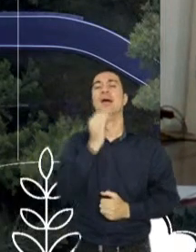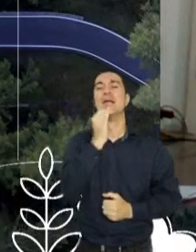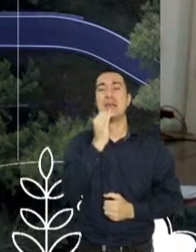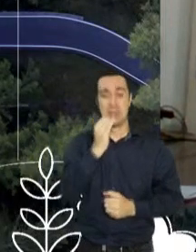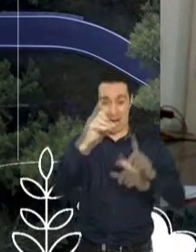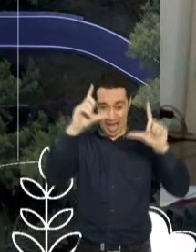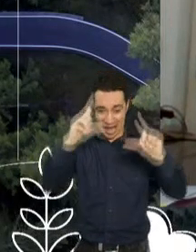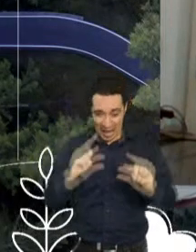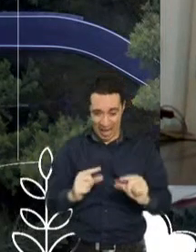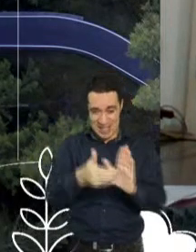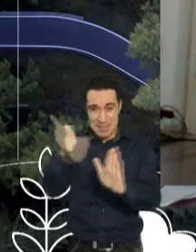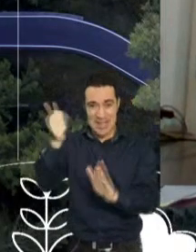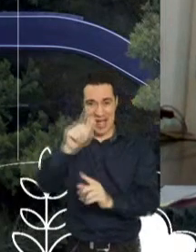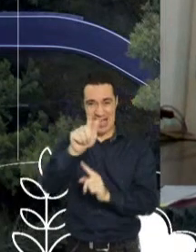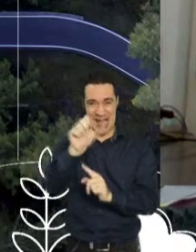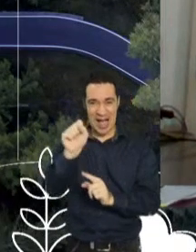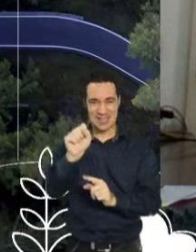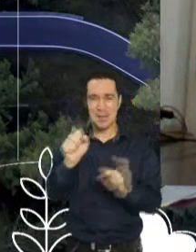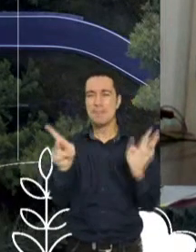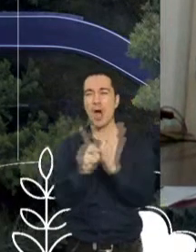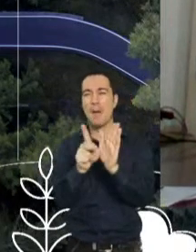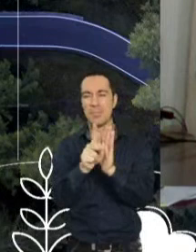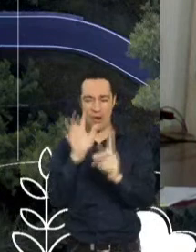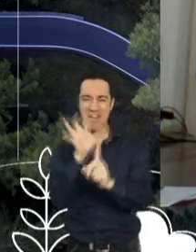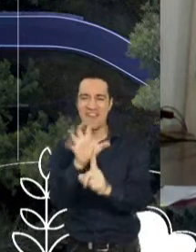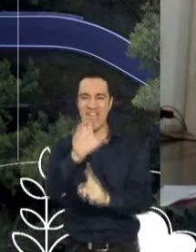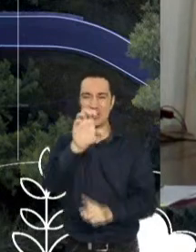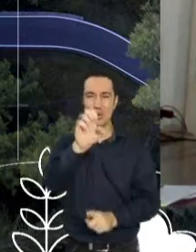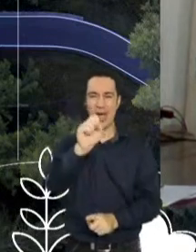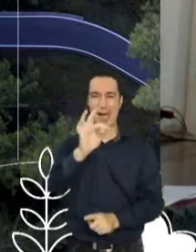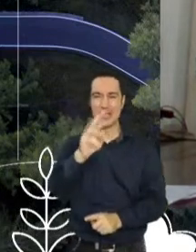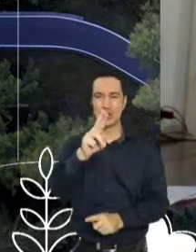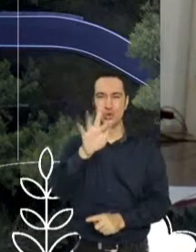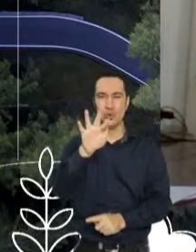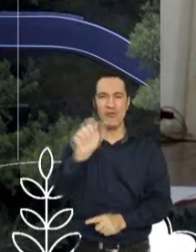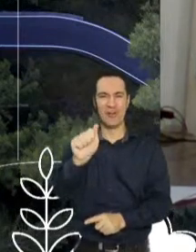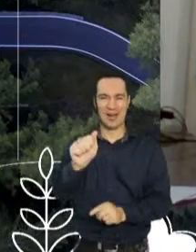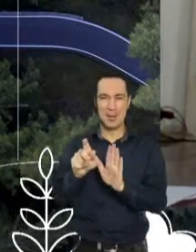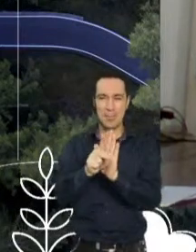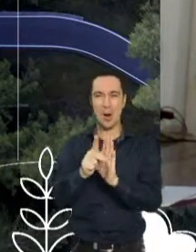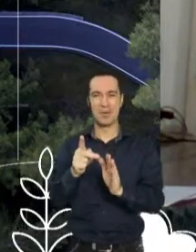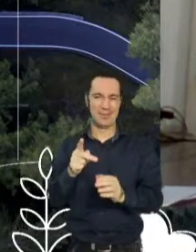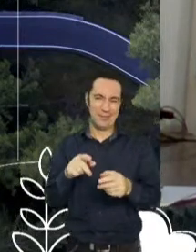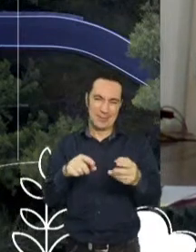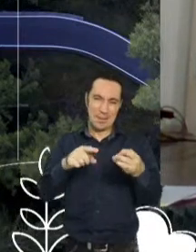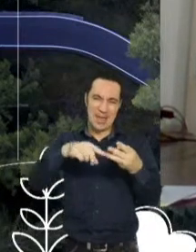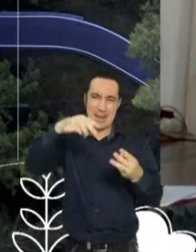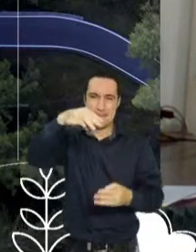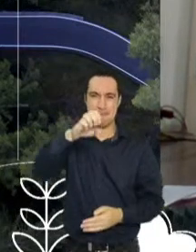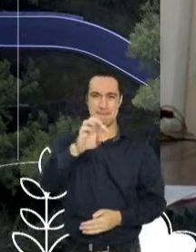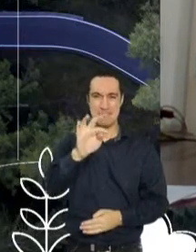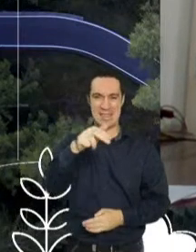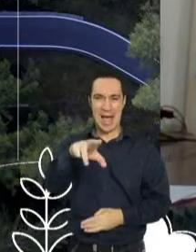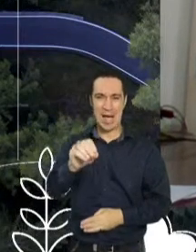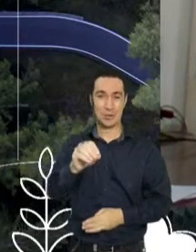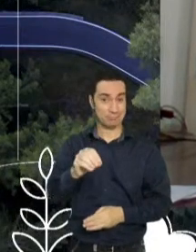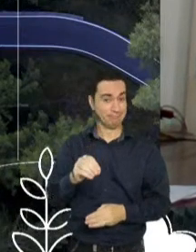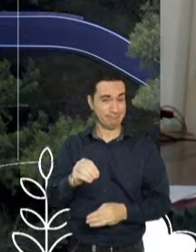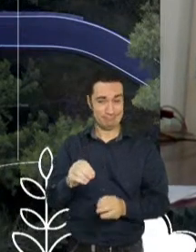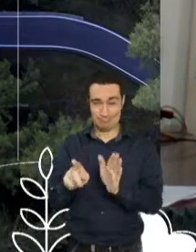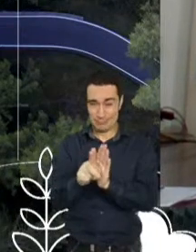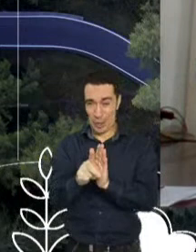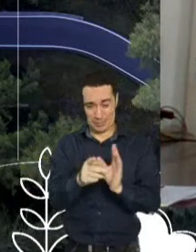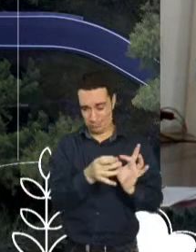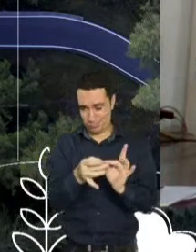eliminar os gases de efeito estufa, esses que produzem por qualquer queima, e o metano até pela produção do gado